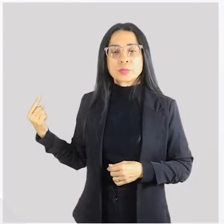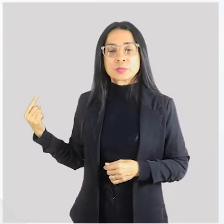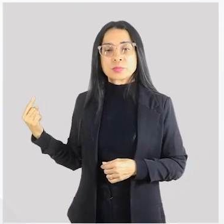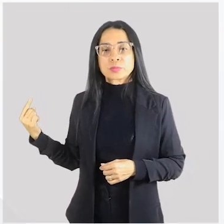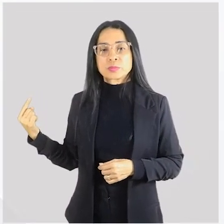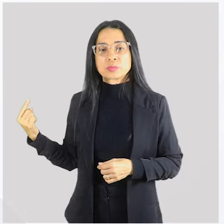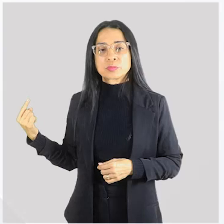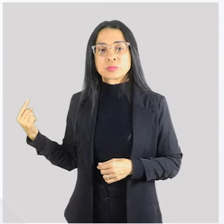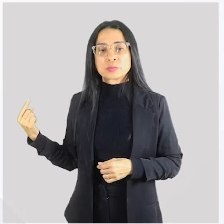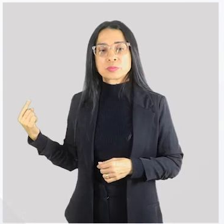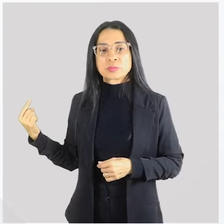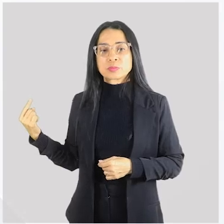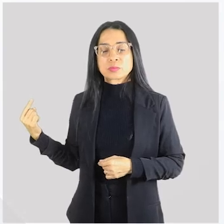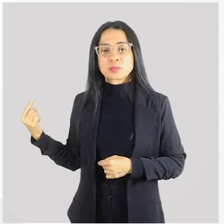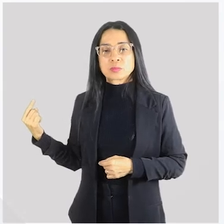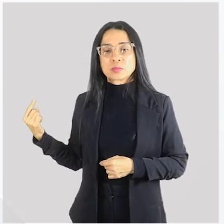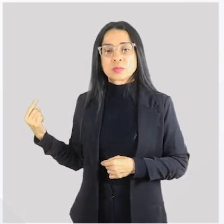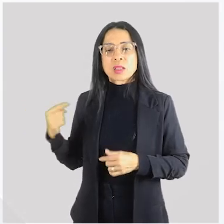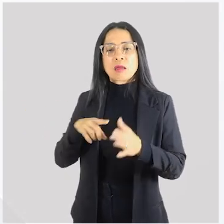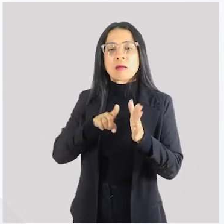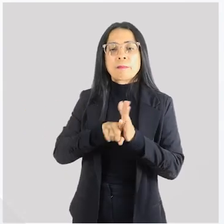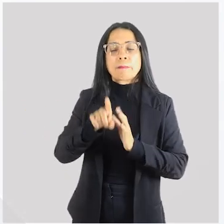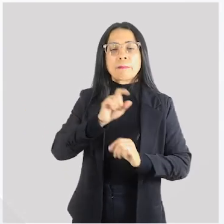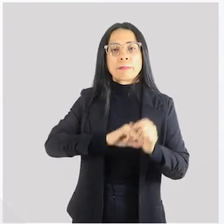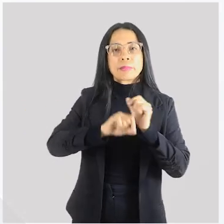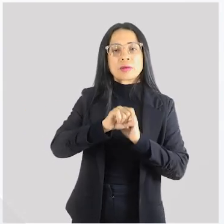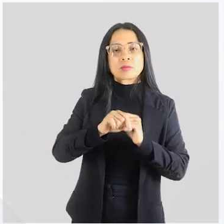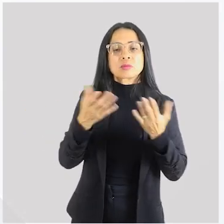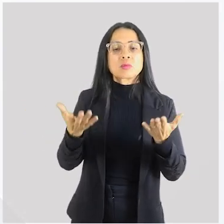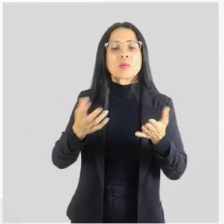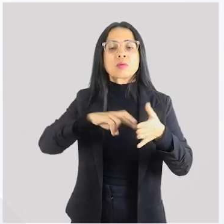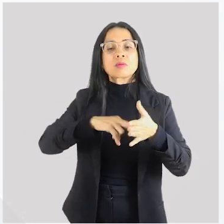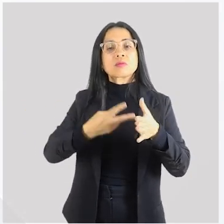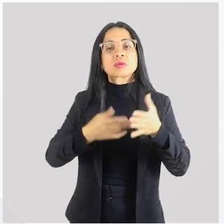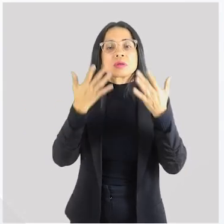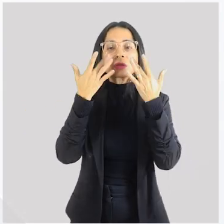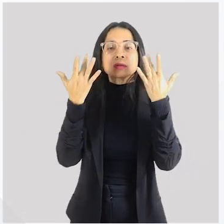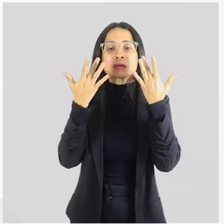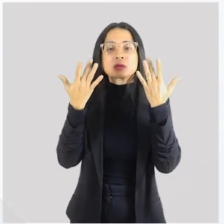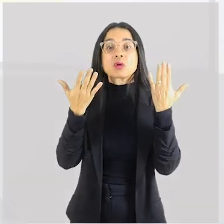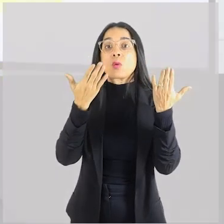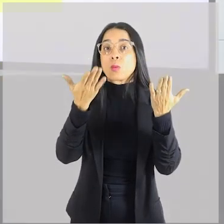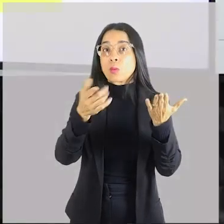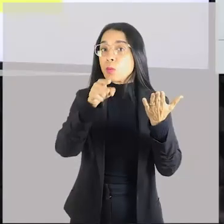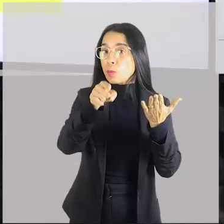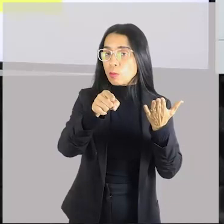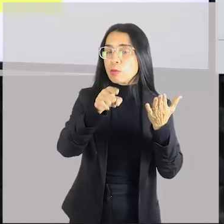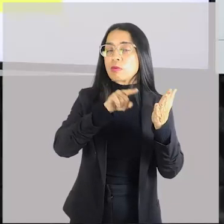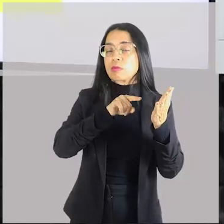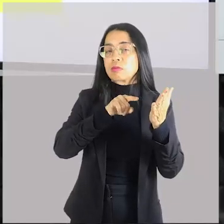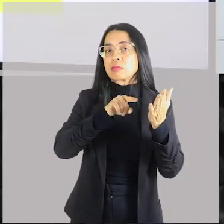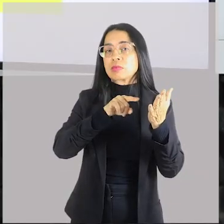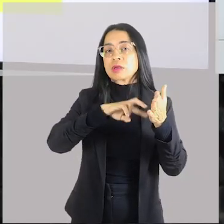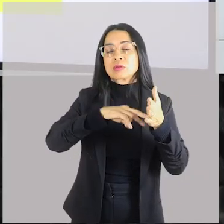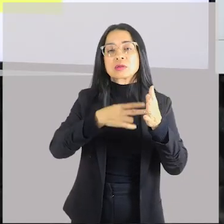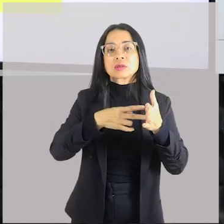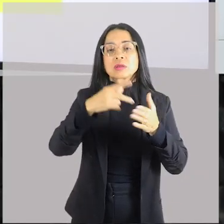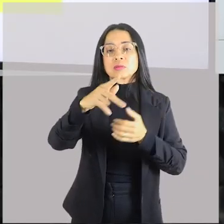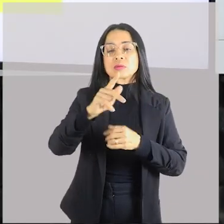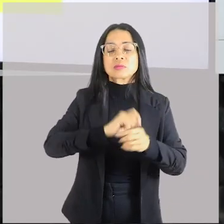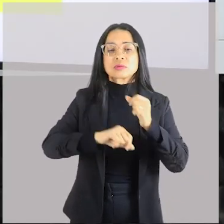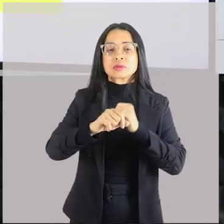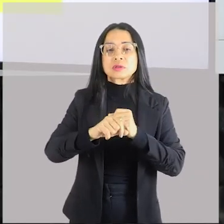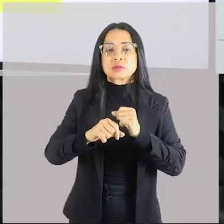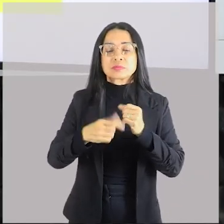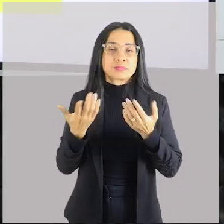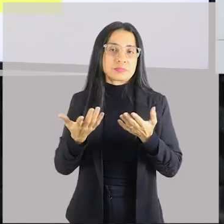a roda sobre o banco eu sempre pergunto meus alunos alguém perguntou profor qual o sentido dessa obra Qual é o sentido para você eu eu eu disse a ele eu